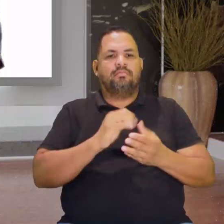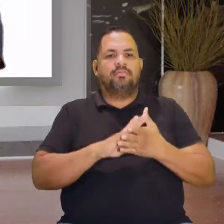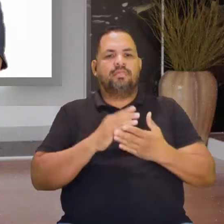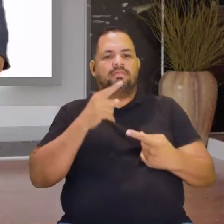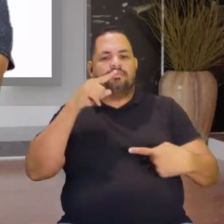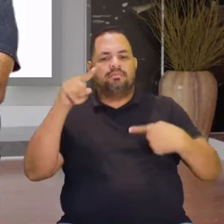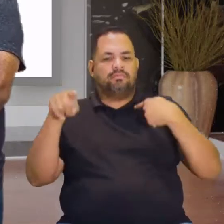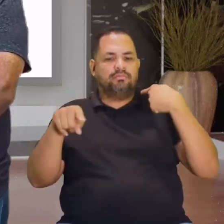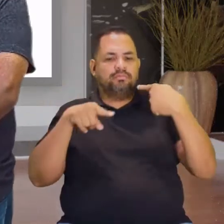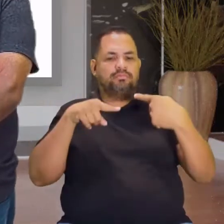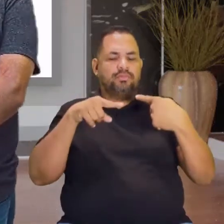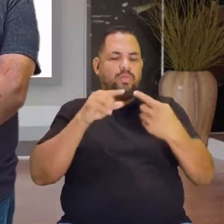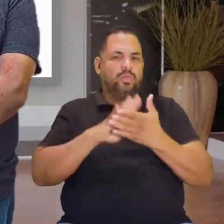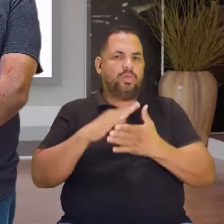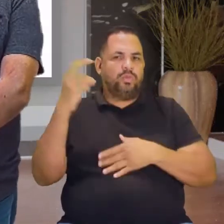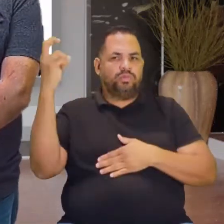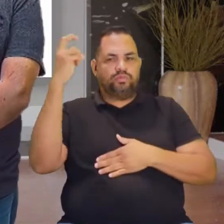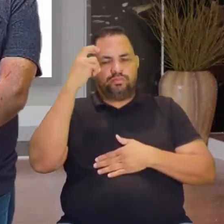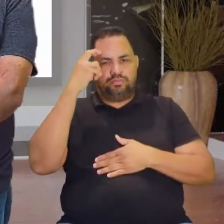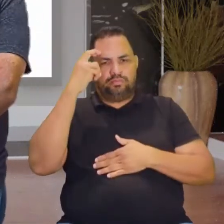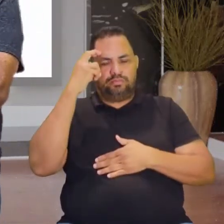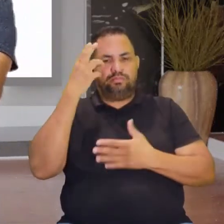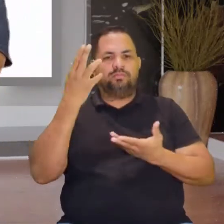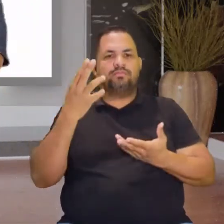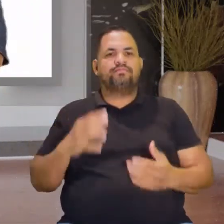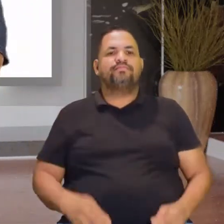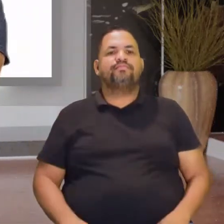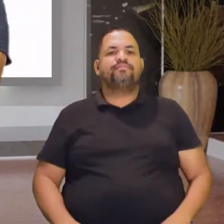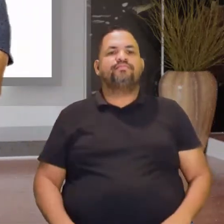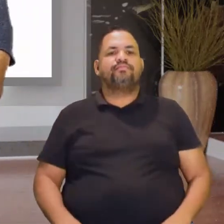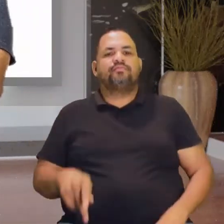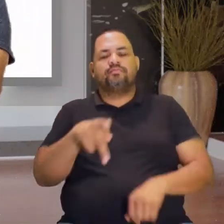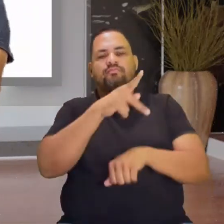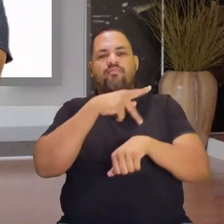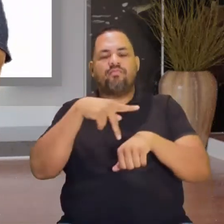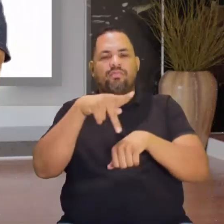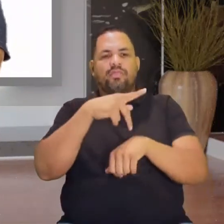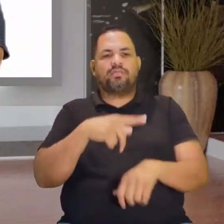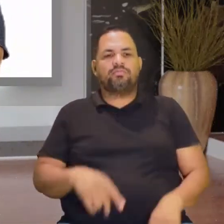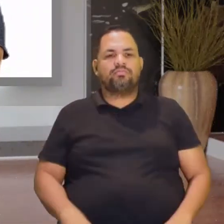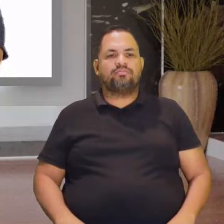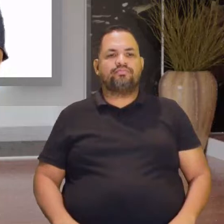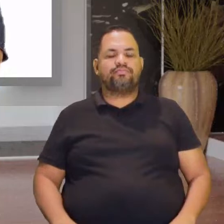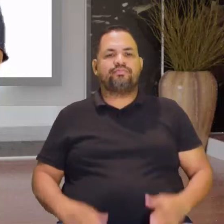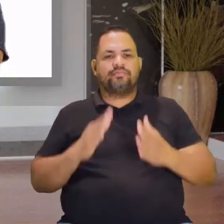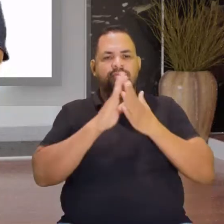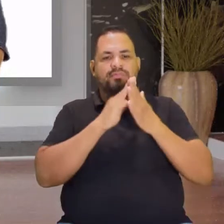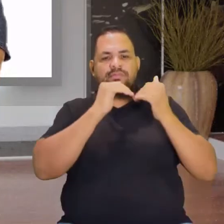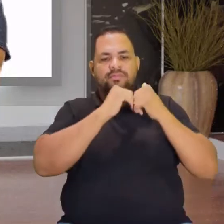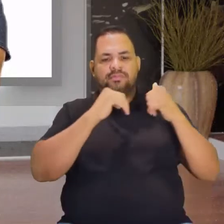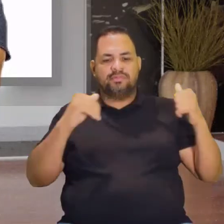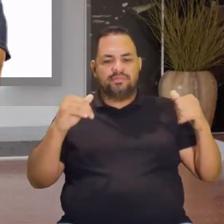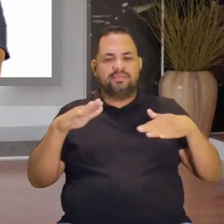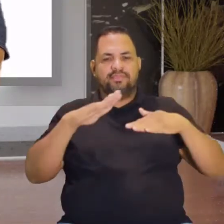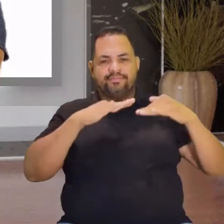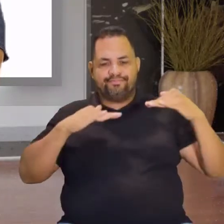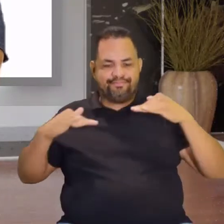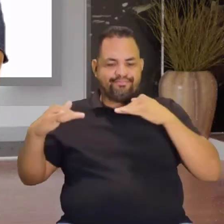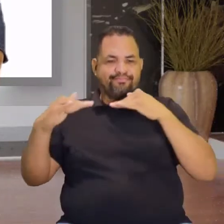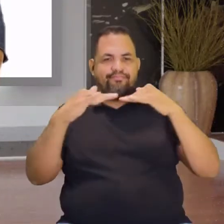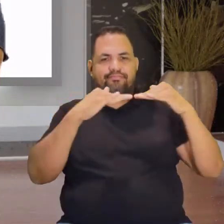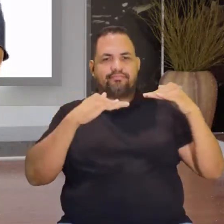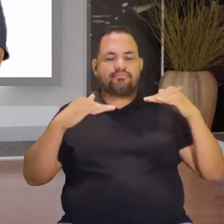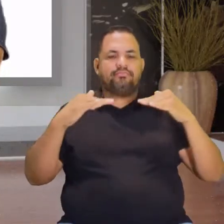focam ali a cultura no qual ele está inserido, né? O país, enfim. Então, ela rompeu ali com os padrões da